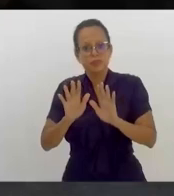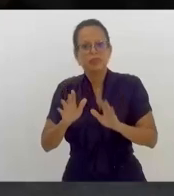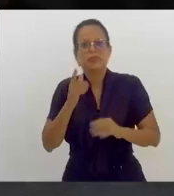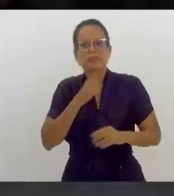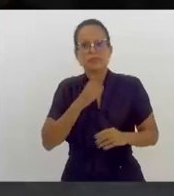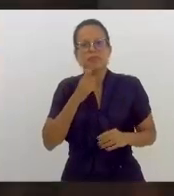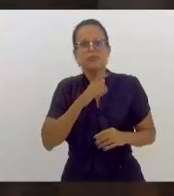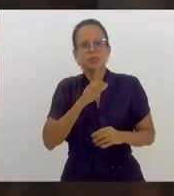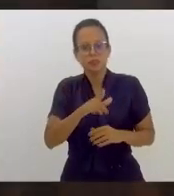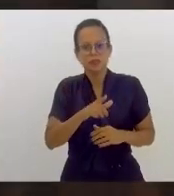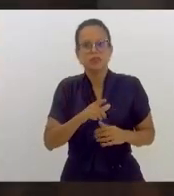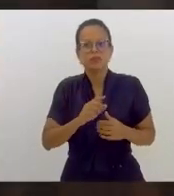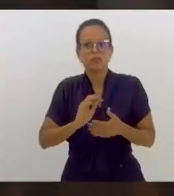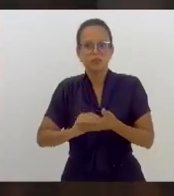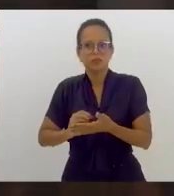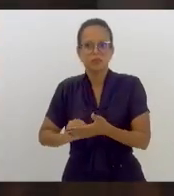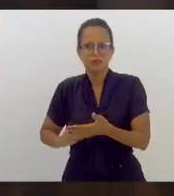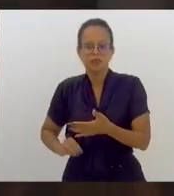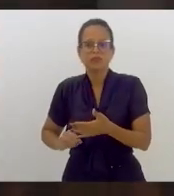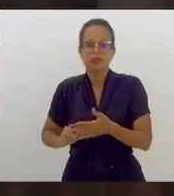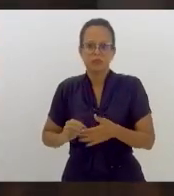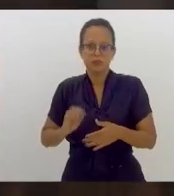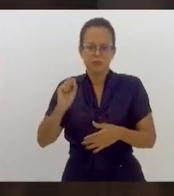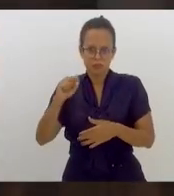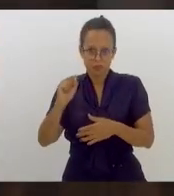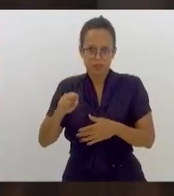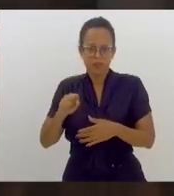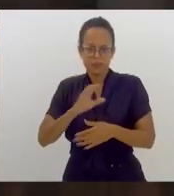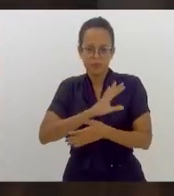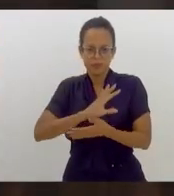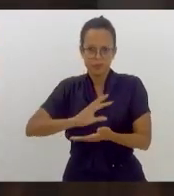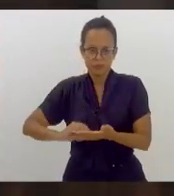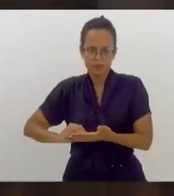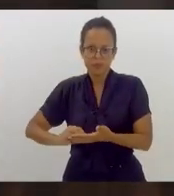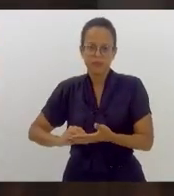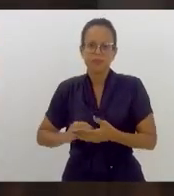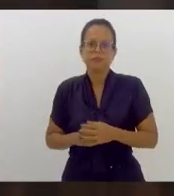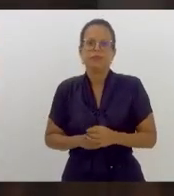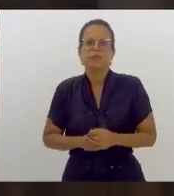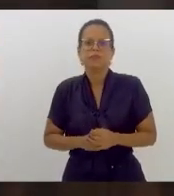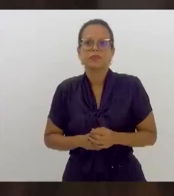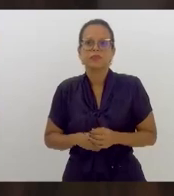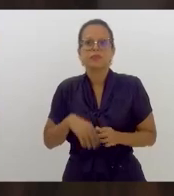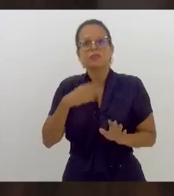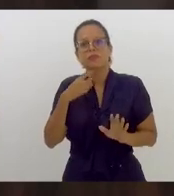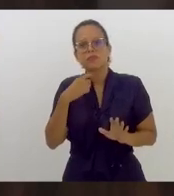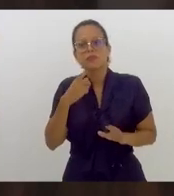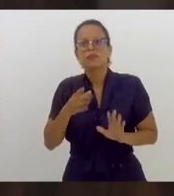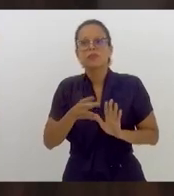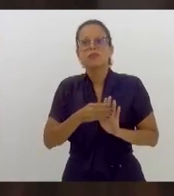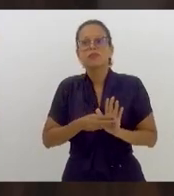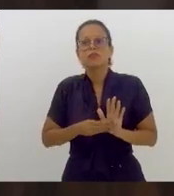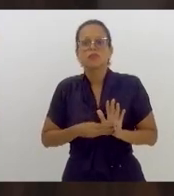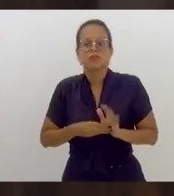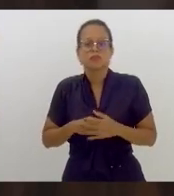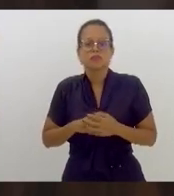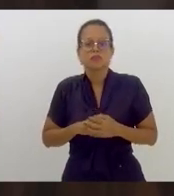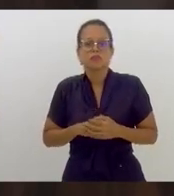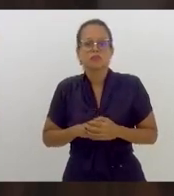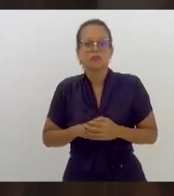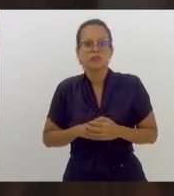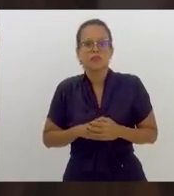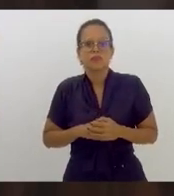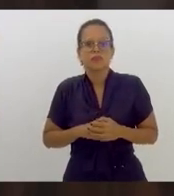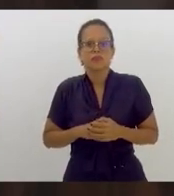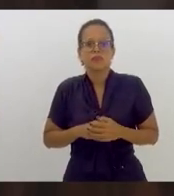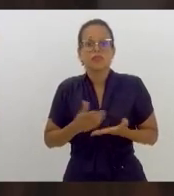Vamos considerar para a publicação no Diário Oficial as votações que por acaso não... O sistema estava ruim mesmo, presidente.